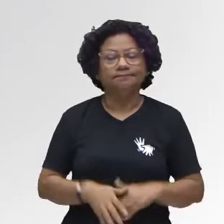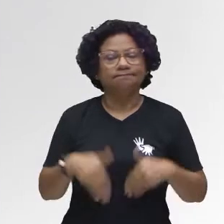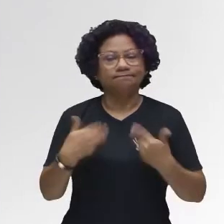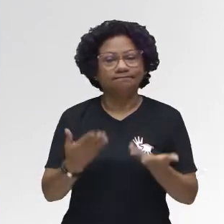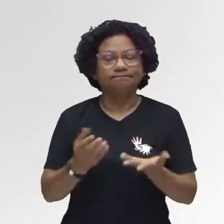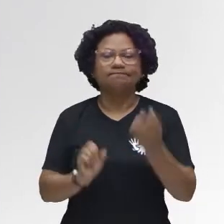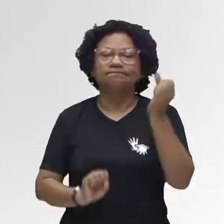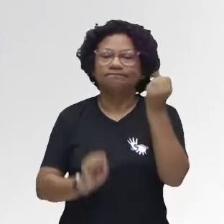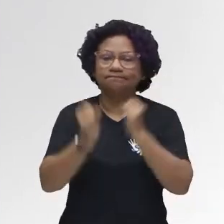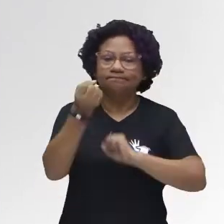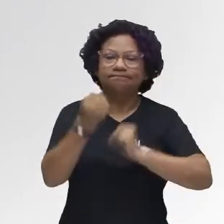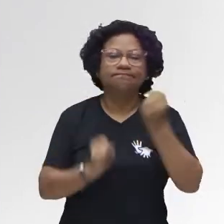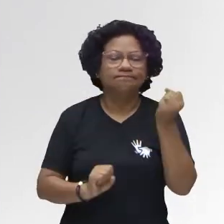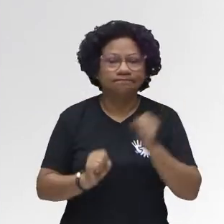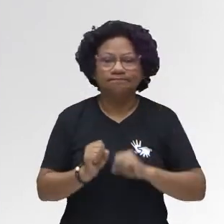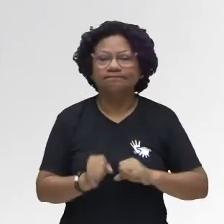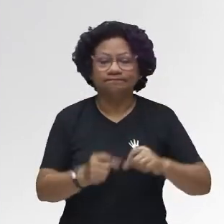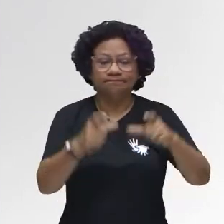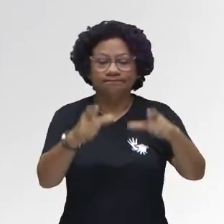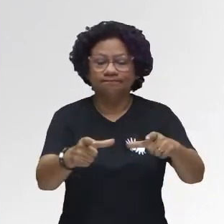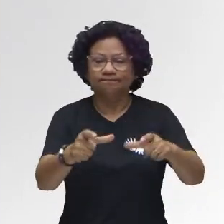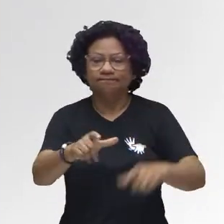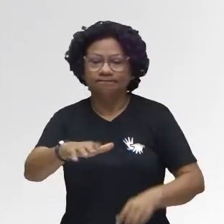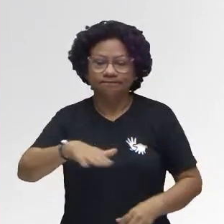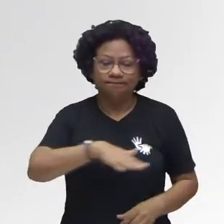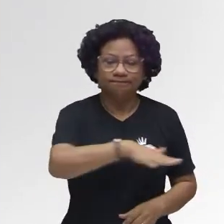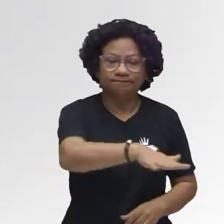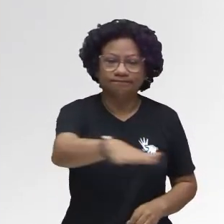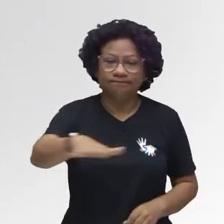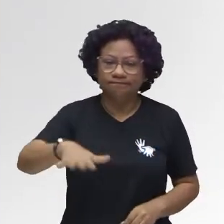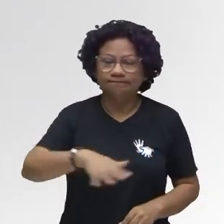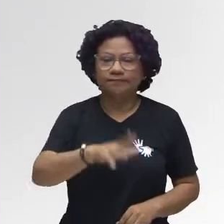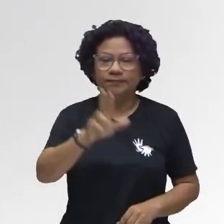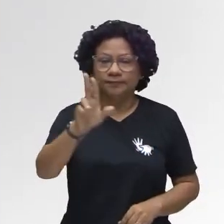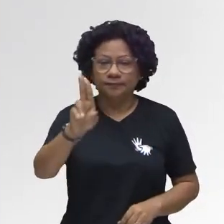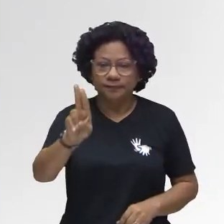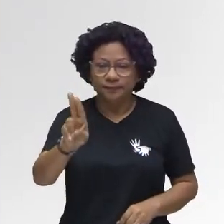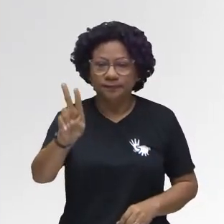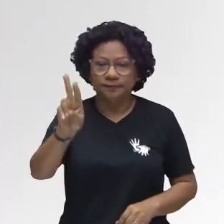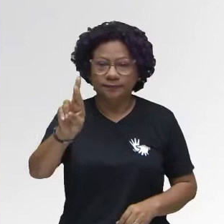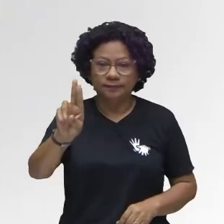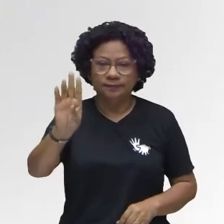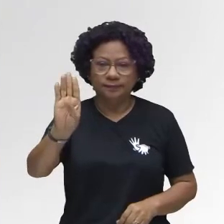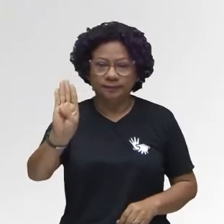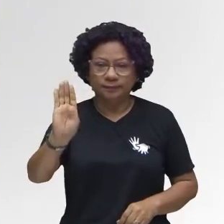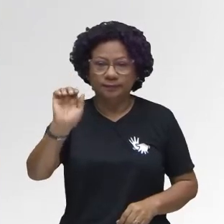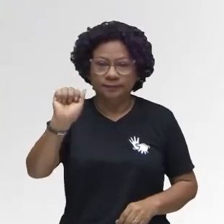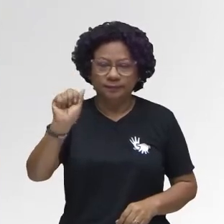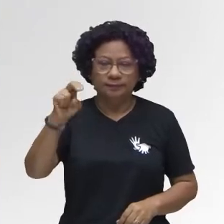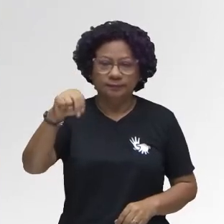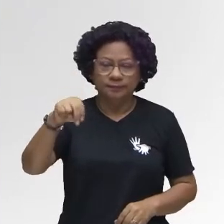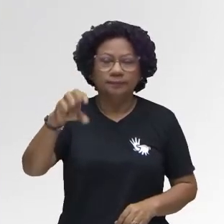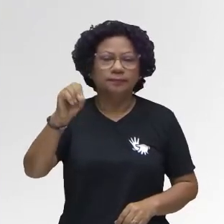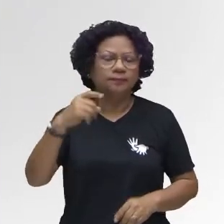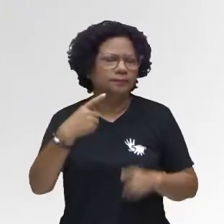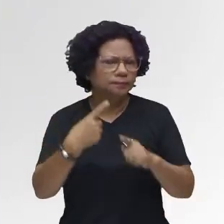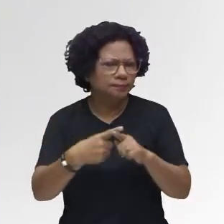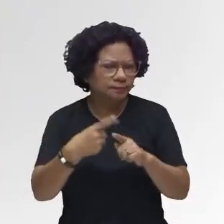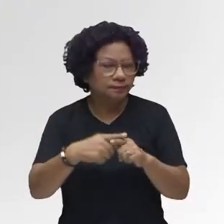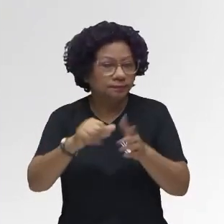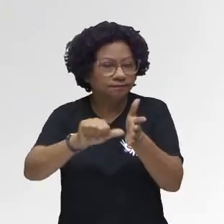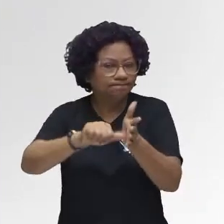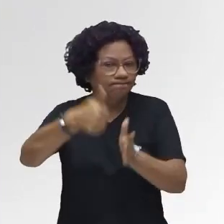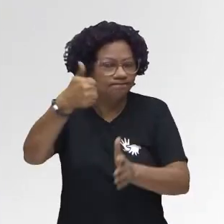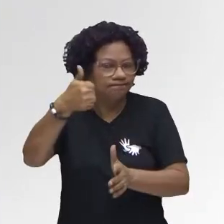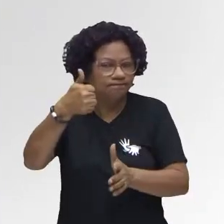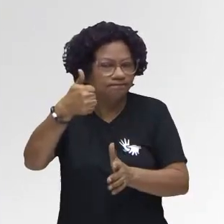estar aonde? Dentro do espaço urbano. Por que no espaço urbano? Porque foram os primeiros lugares aonde a indústria